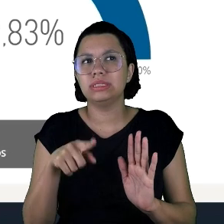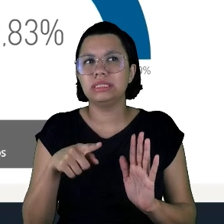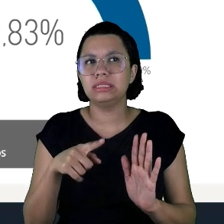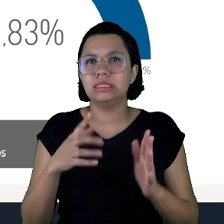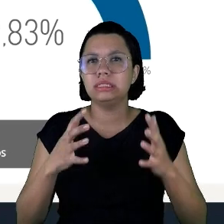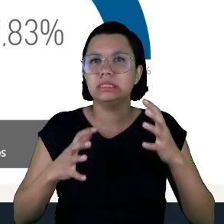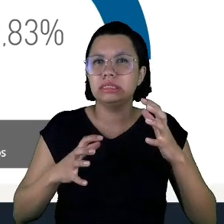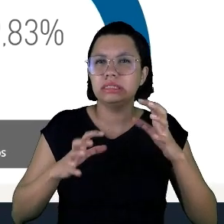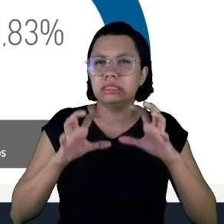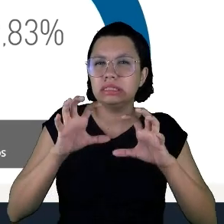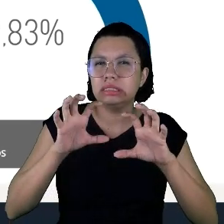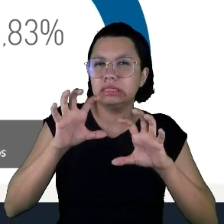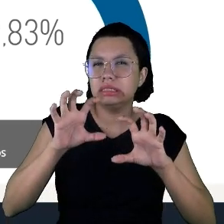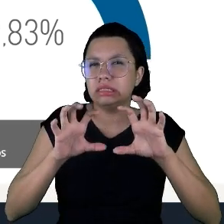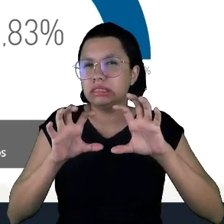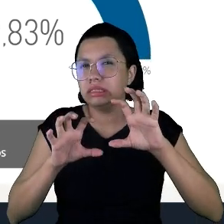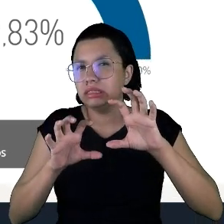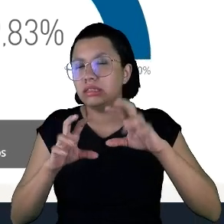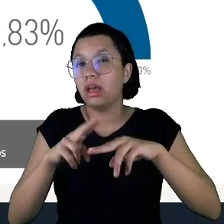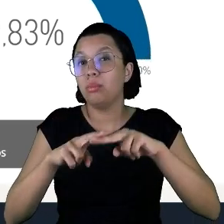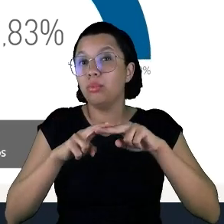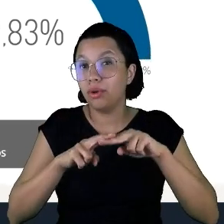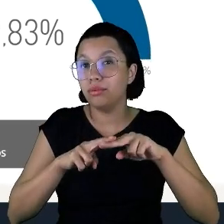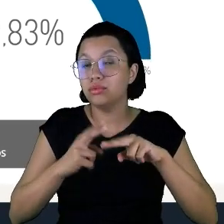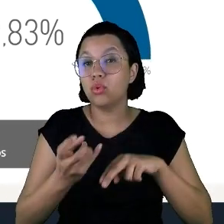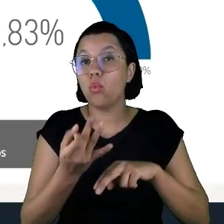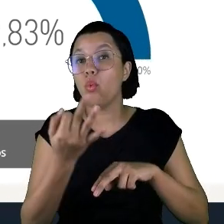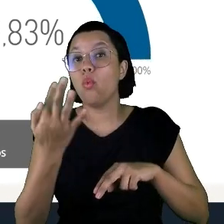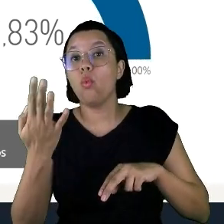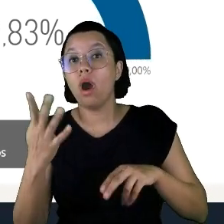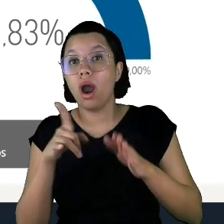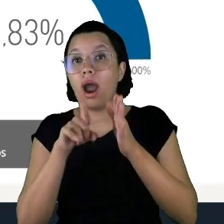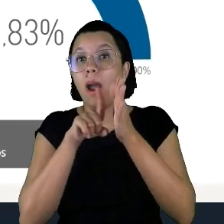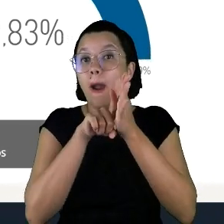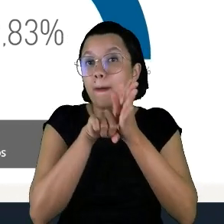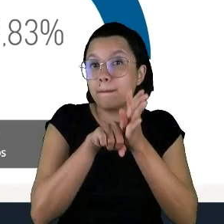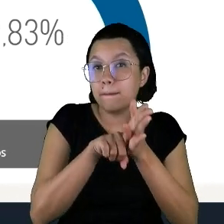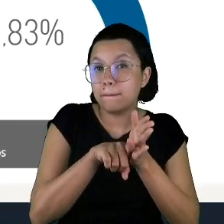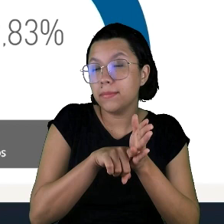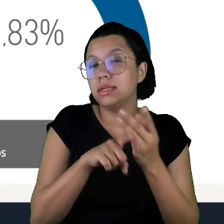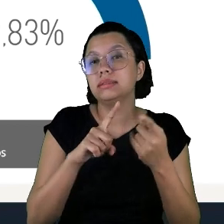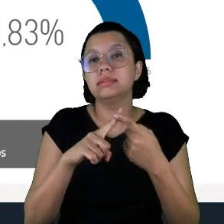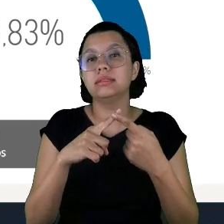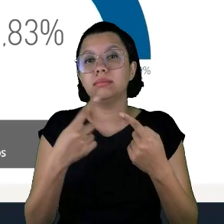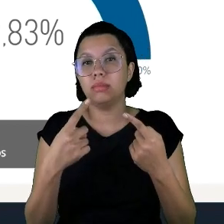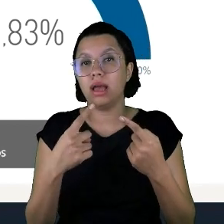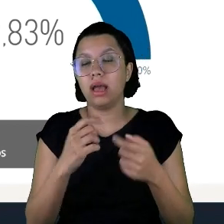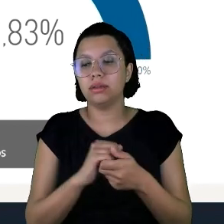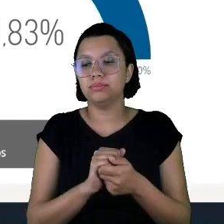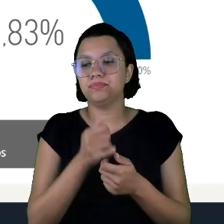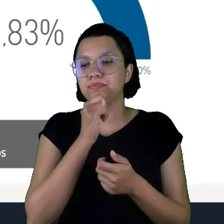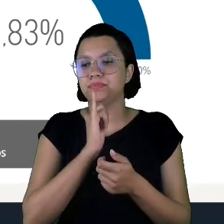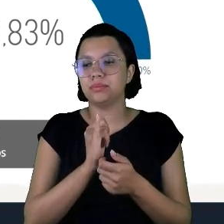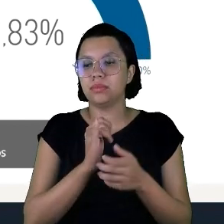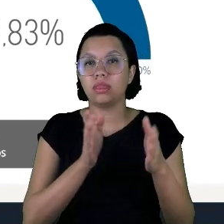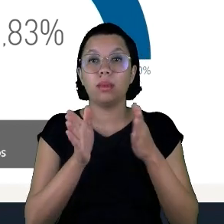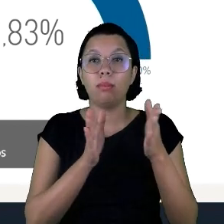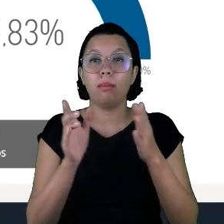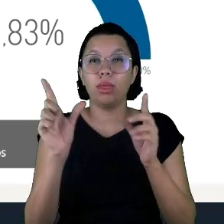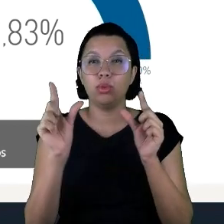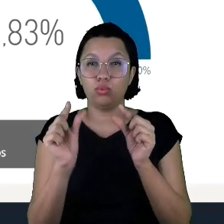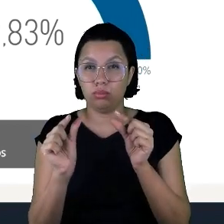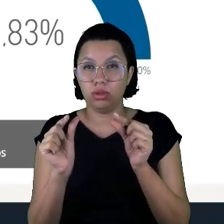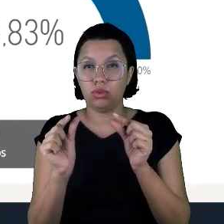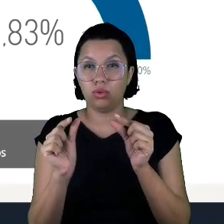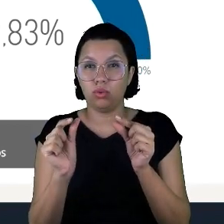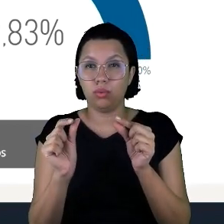alguma trava, né, lá na base do relatório, devido ao volume de pesquisas, mas ele vai trazer. Vou colocar